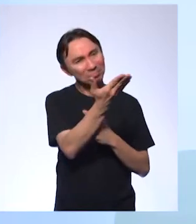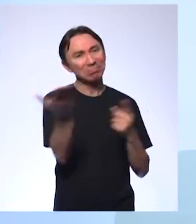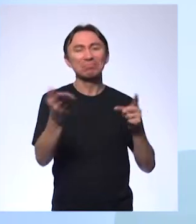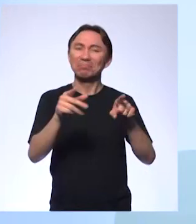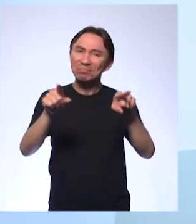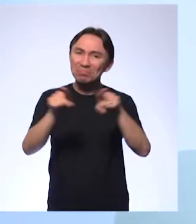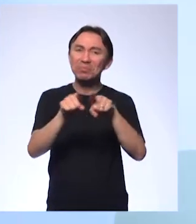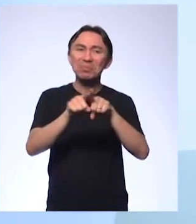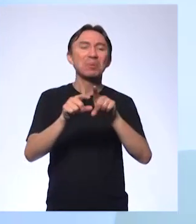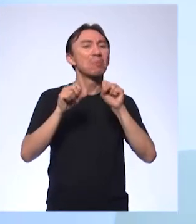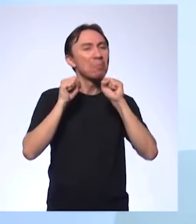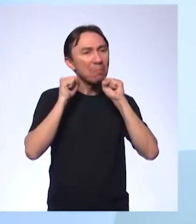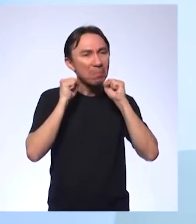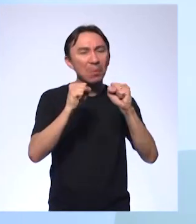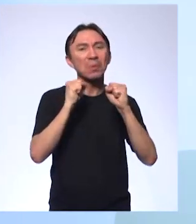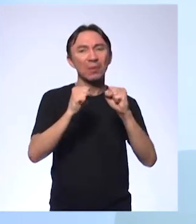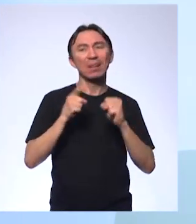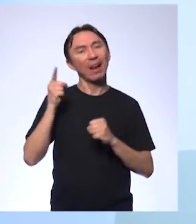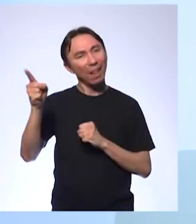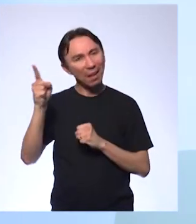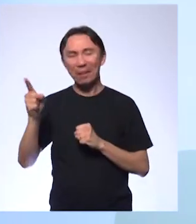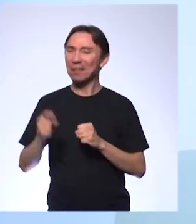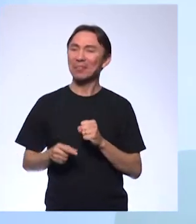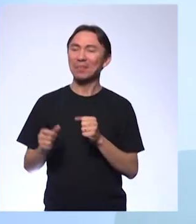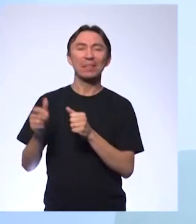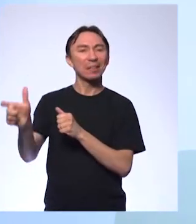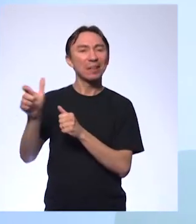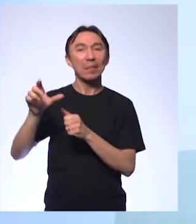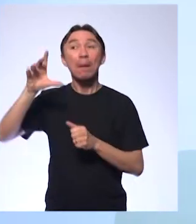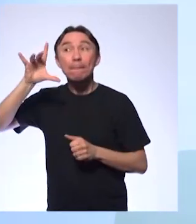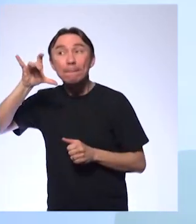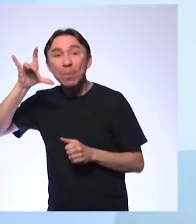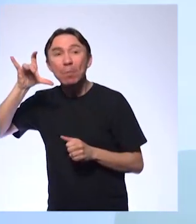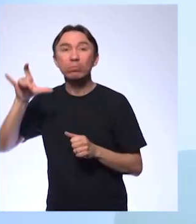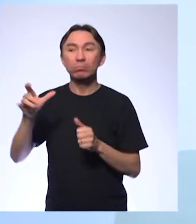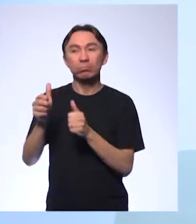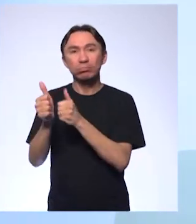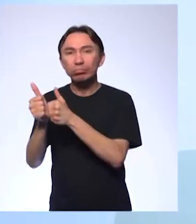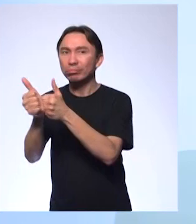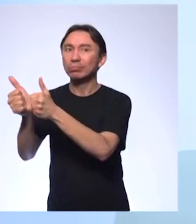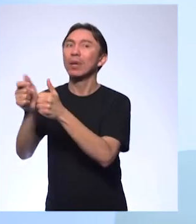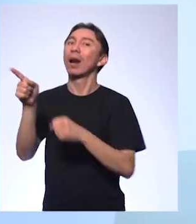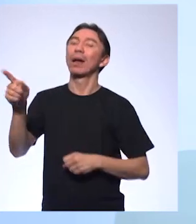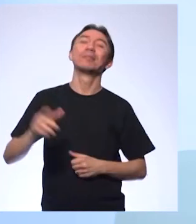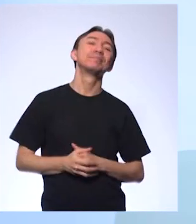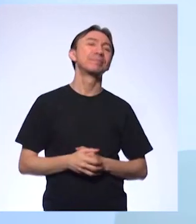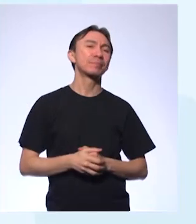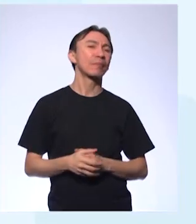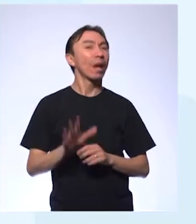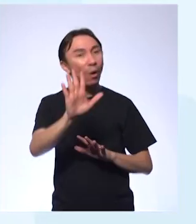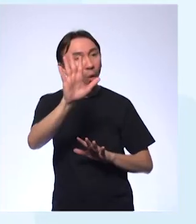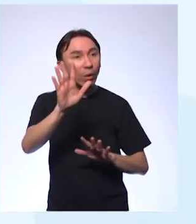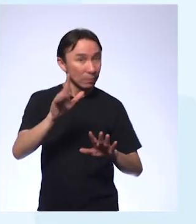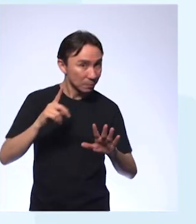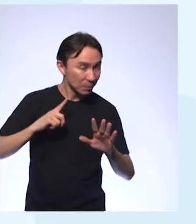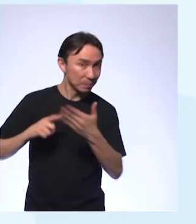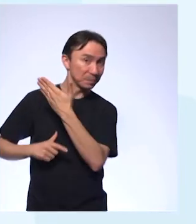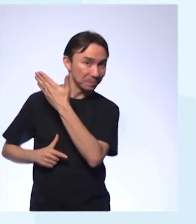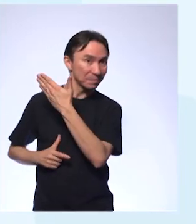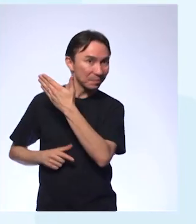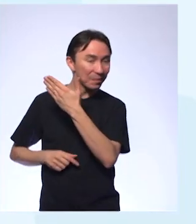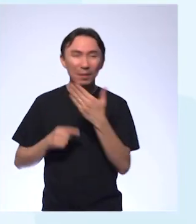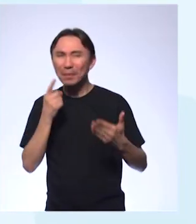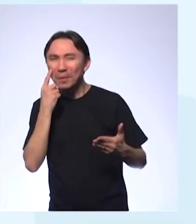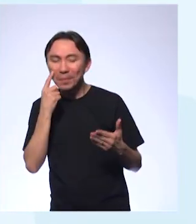e curtir lá, seguir a Alba. Agora, a gente tem um desafio para vocês do autocuidado. Então, qual que é o desafio? Você vai postar